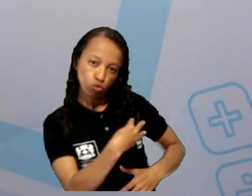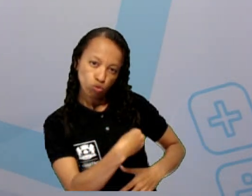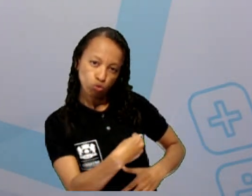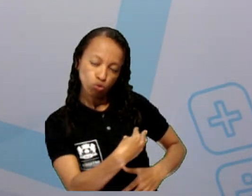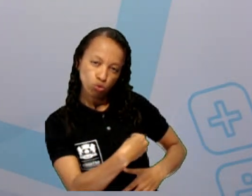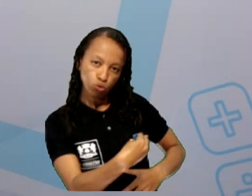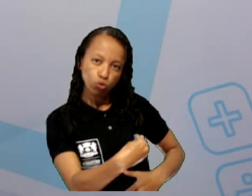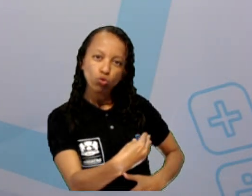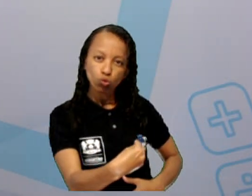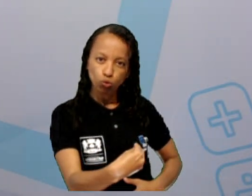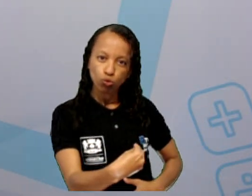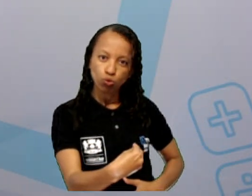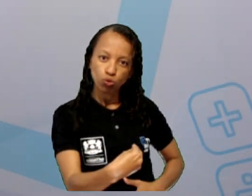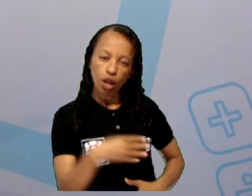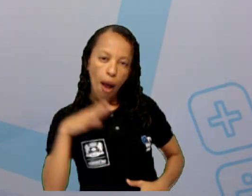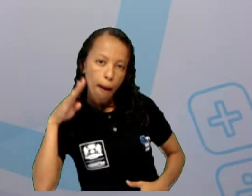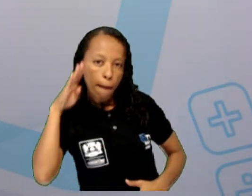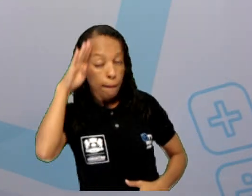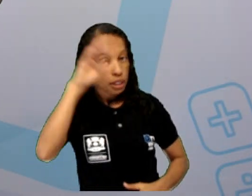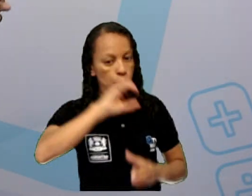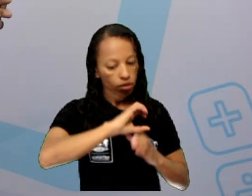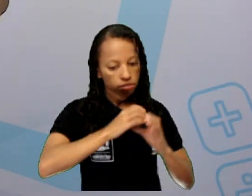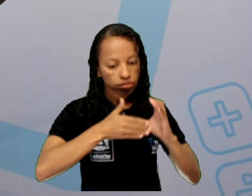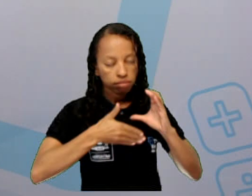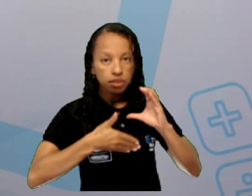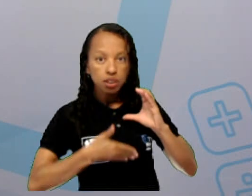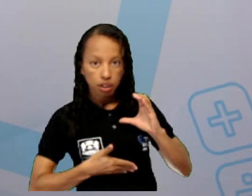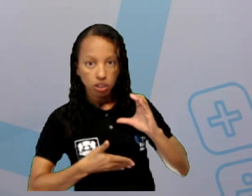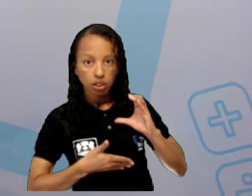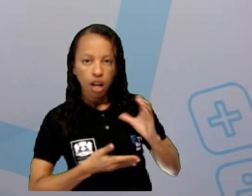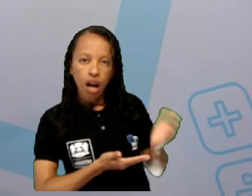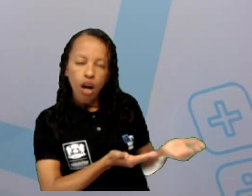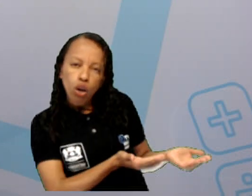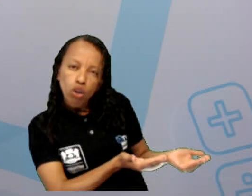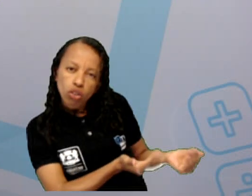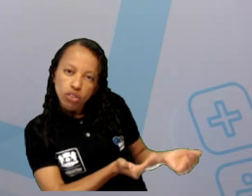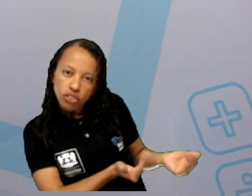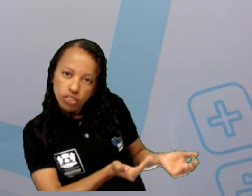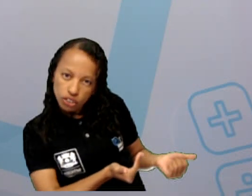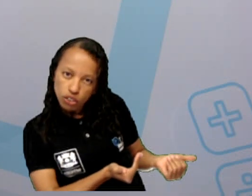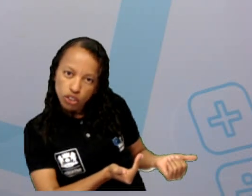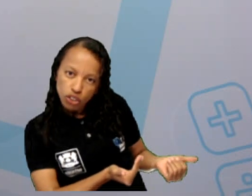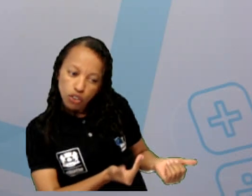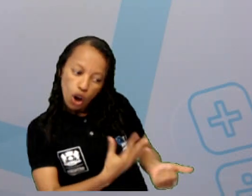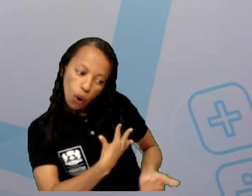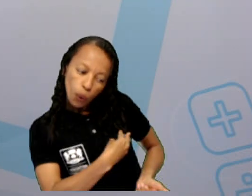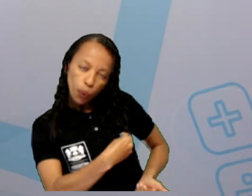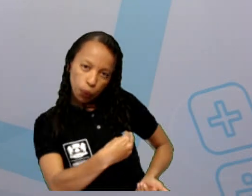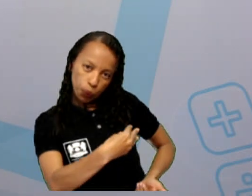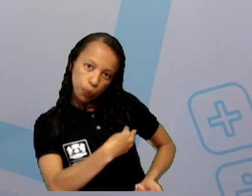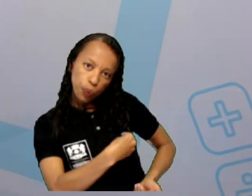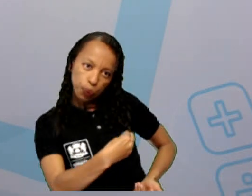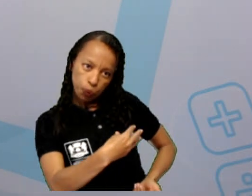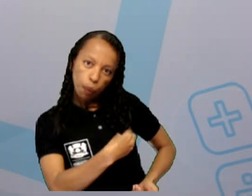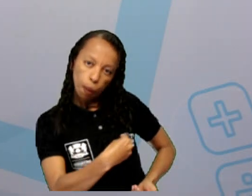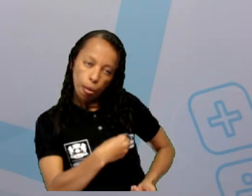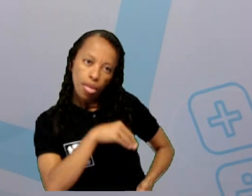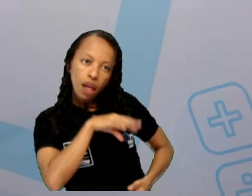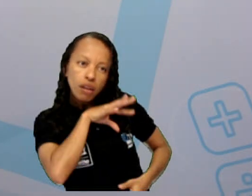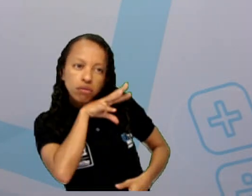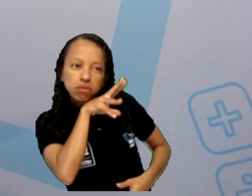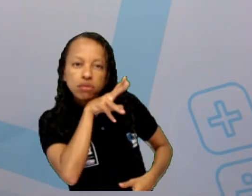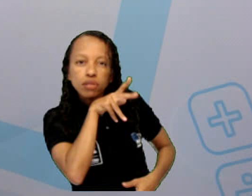dos mamíferos é que eles, quando jovens, eles mamam, né? São animais que